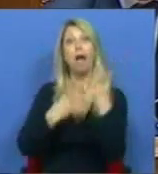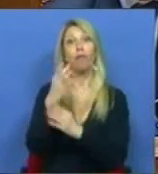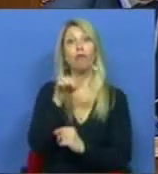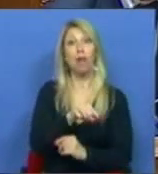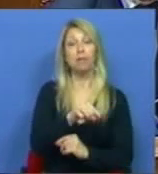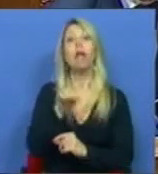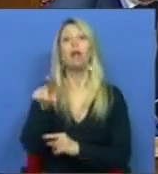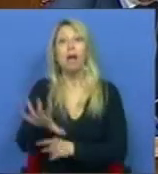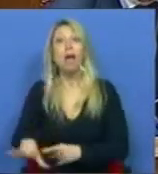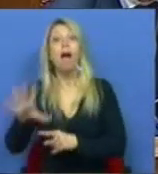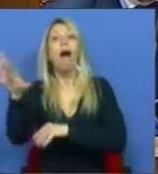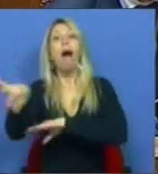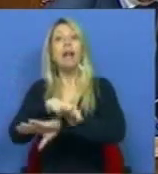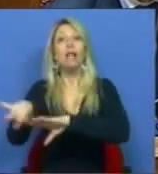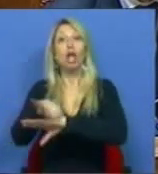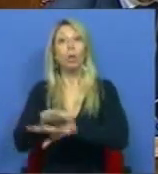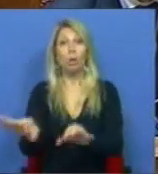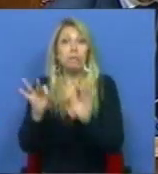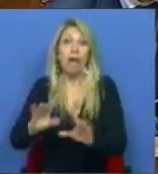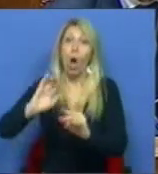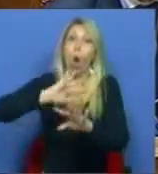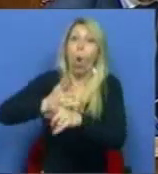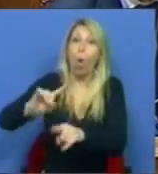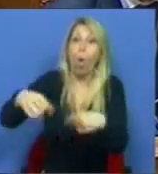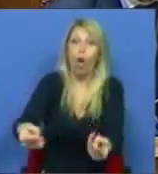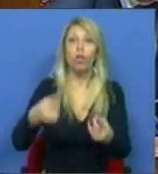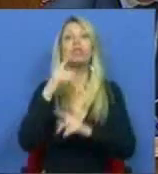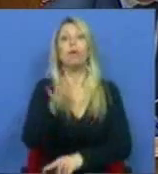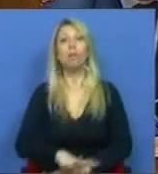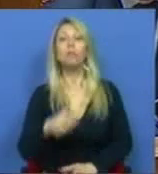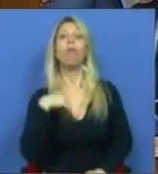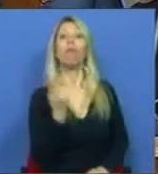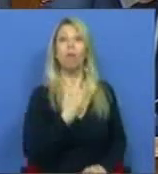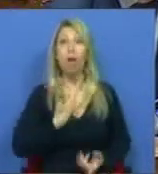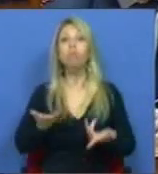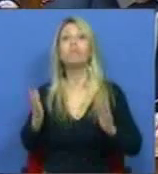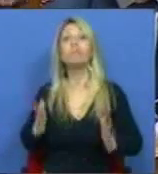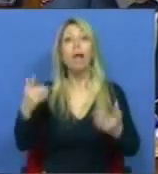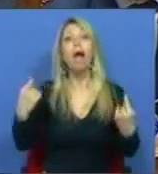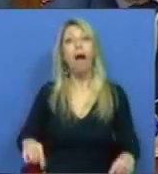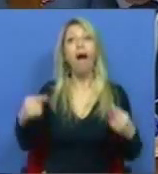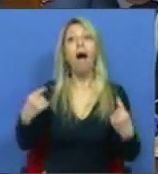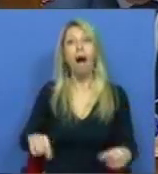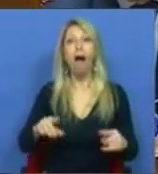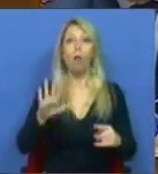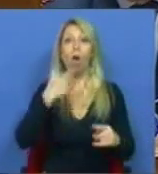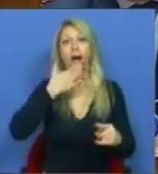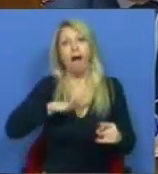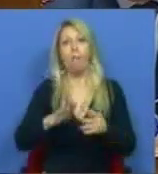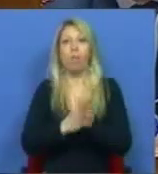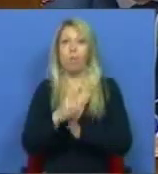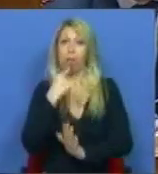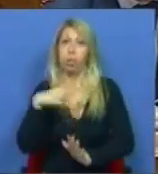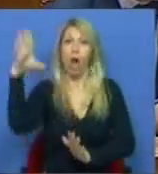e no caso da arquitetura, tal como noutras, são os casos onde nós temos uma utilização mais abusiva daquilo